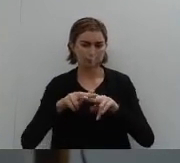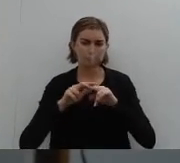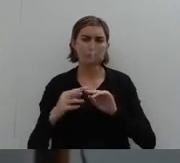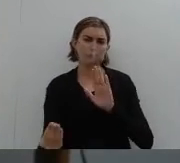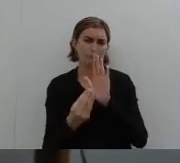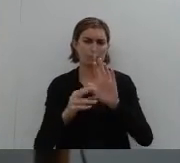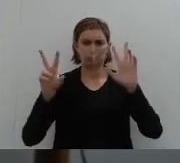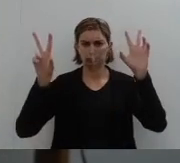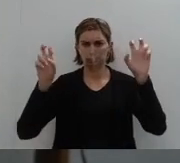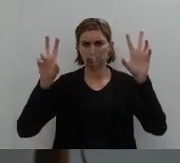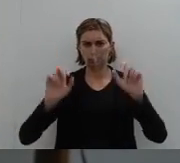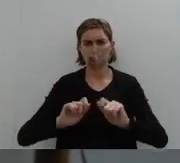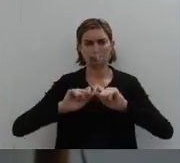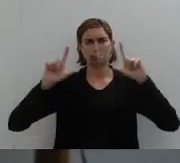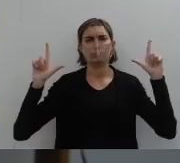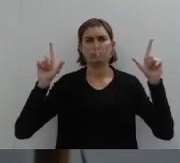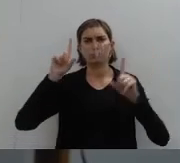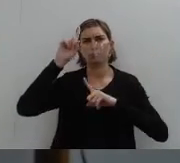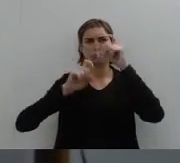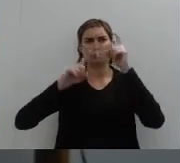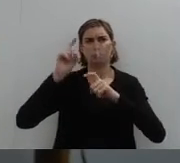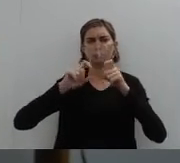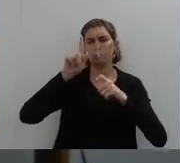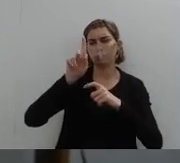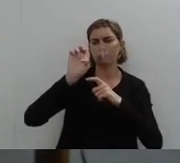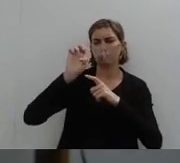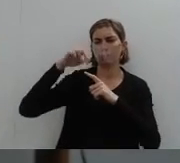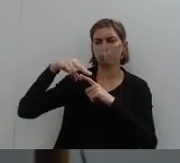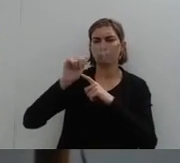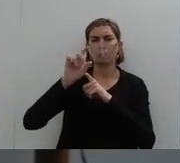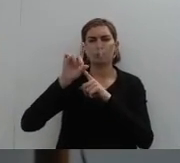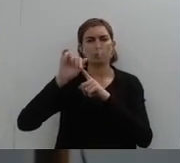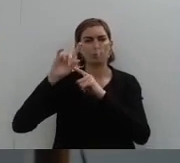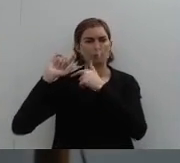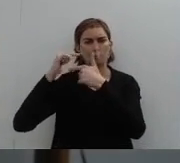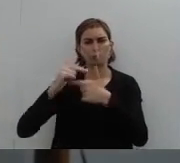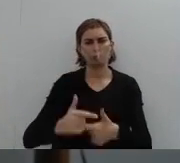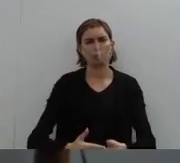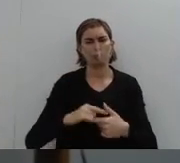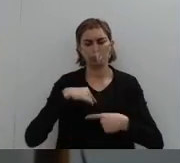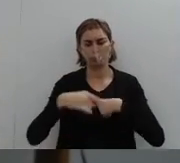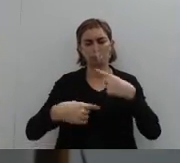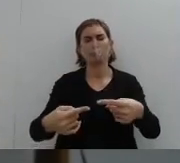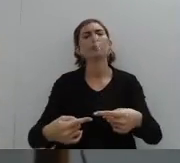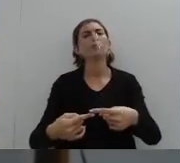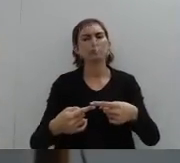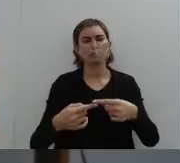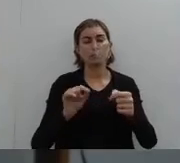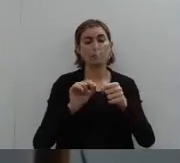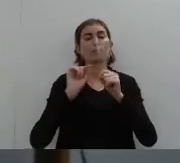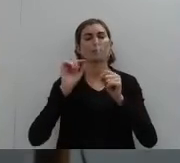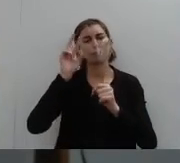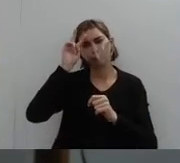título do slide a expressão genealogia. Fazer a genealogia é fazer o quê? É